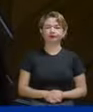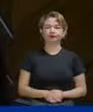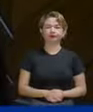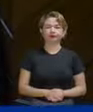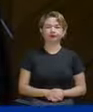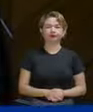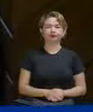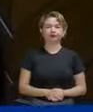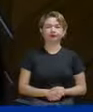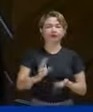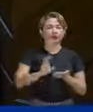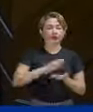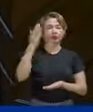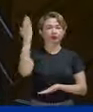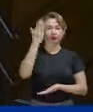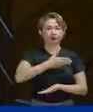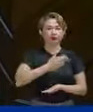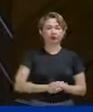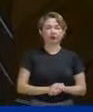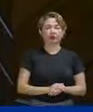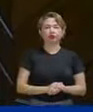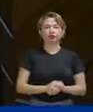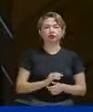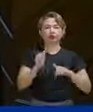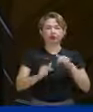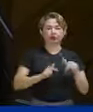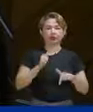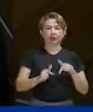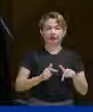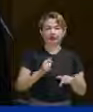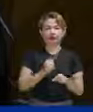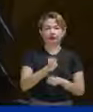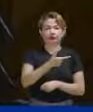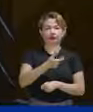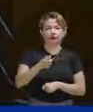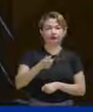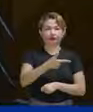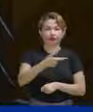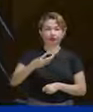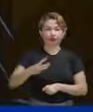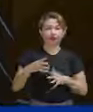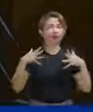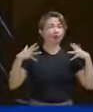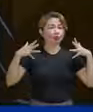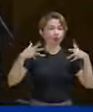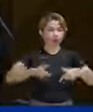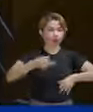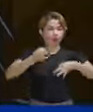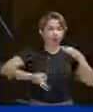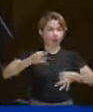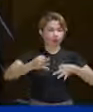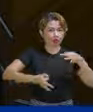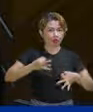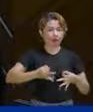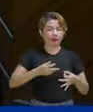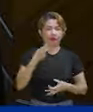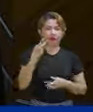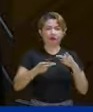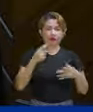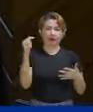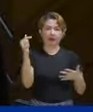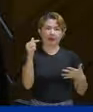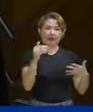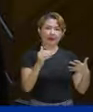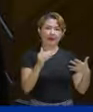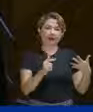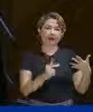a prestação de contas do exercício financeiro de 2023. Todos os julgados que foram citados pelo doutor Agostinho